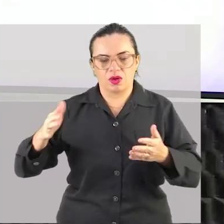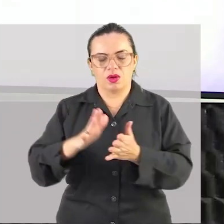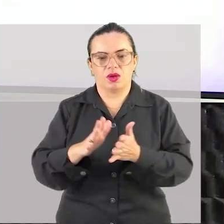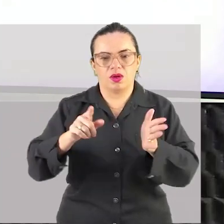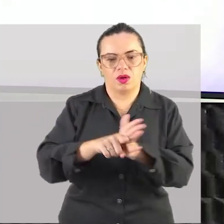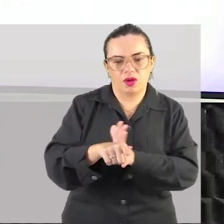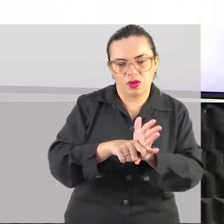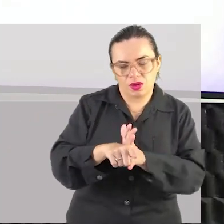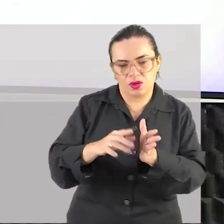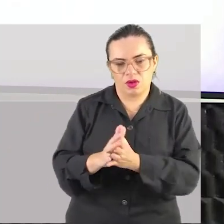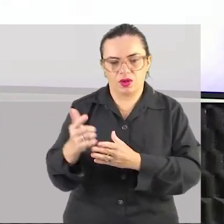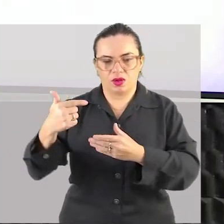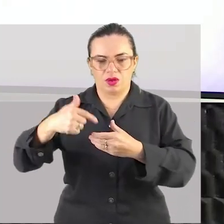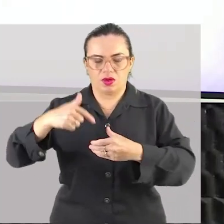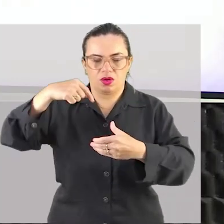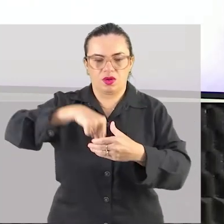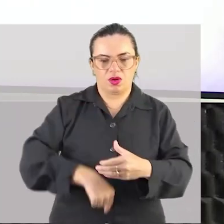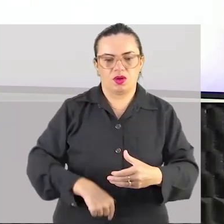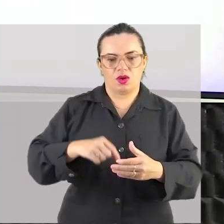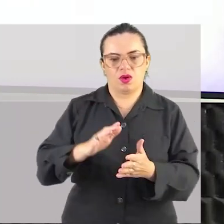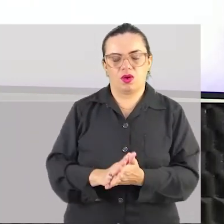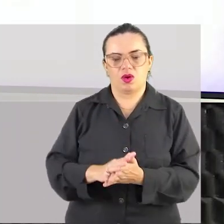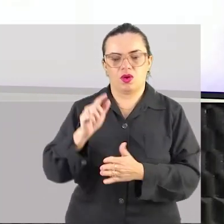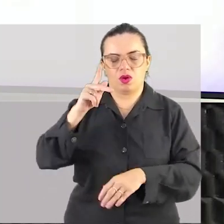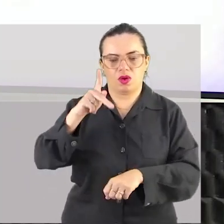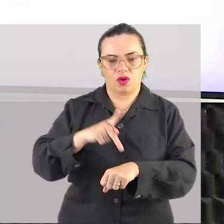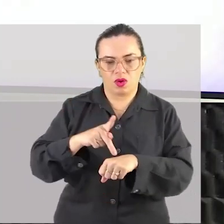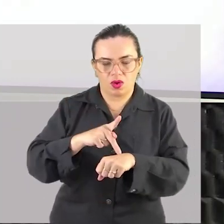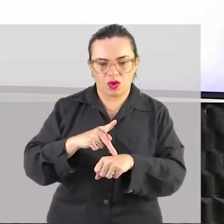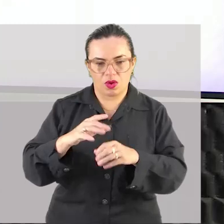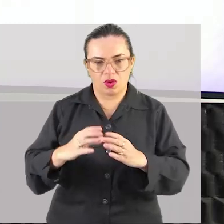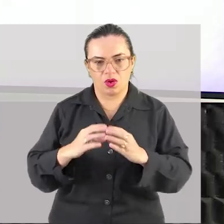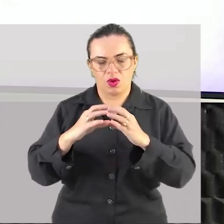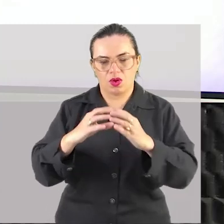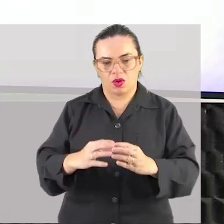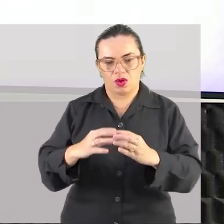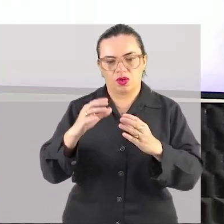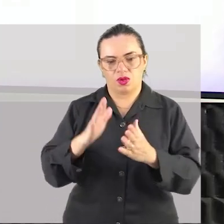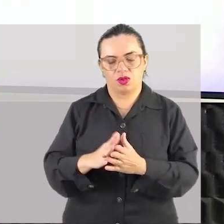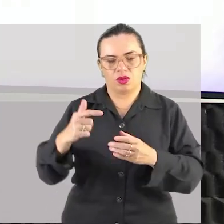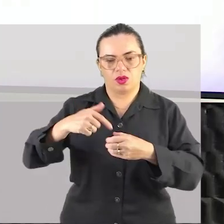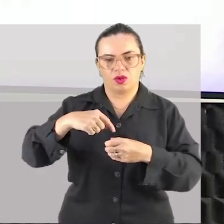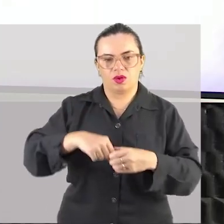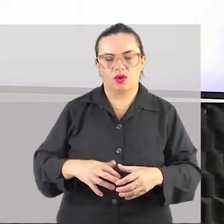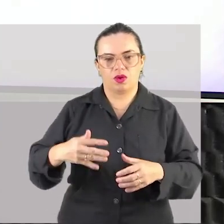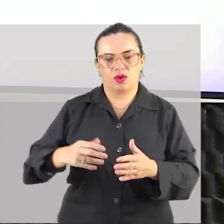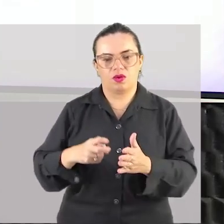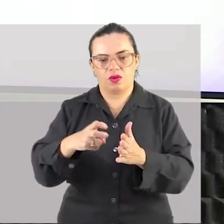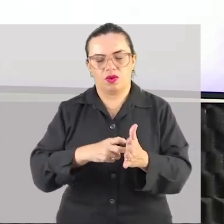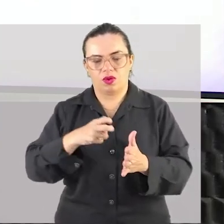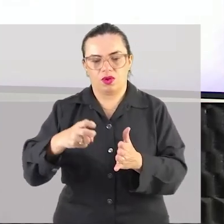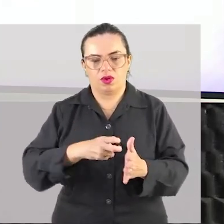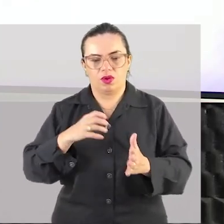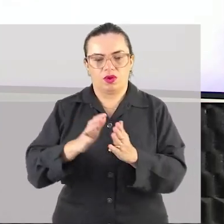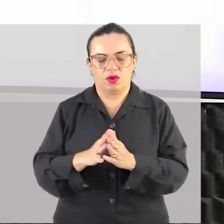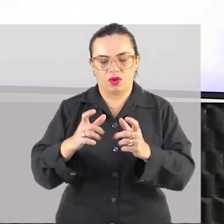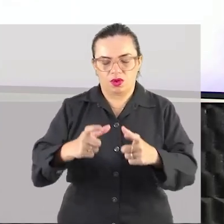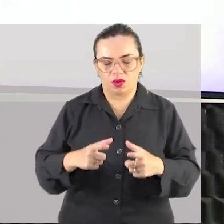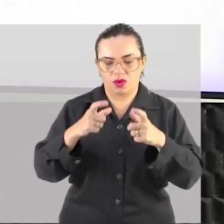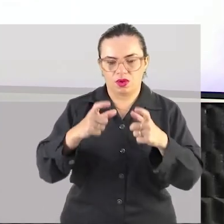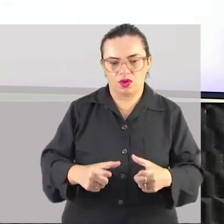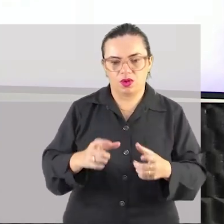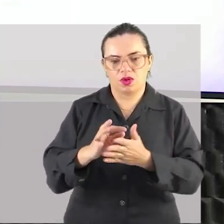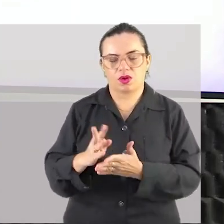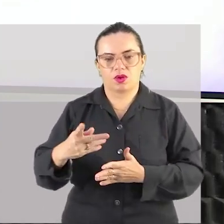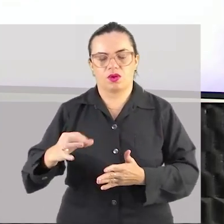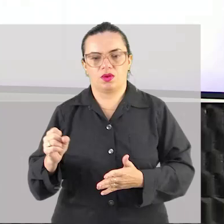ou carvão mineral, que são combustíveis fósseis, eu preciso buscar zonas de bacias sedimentares, que são